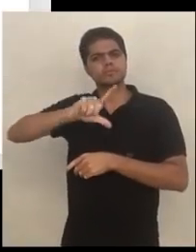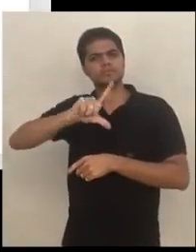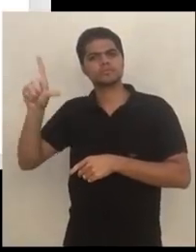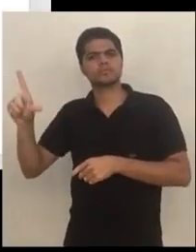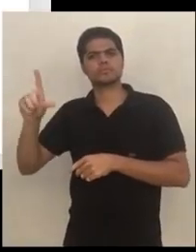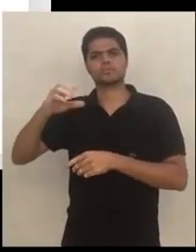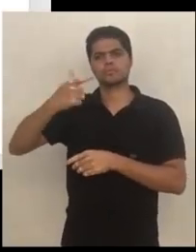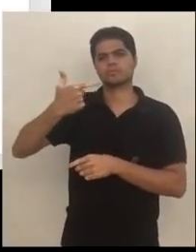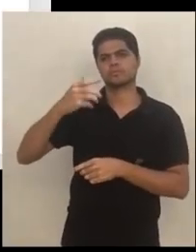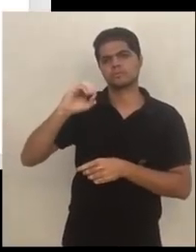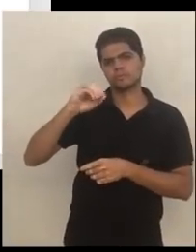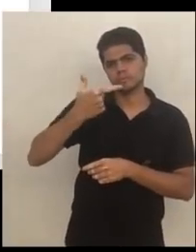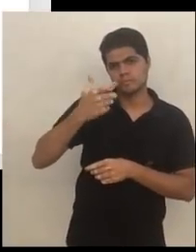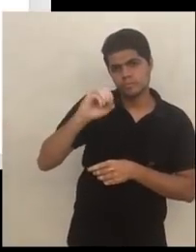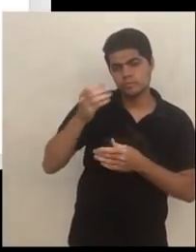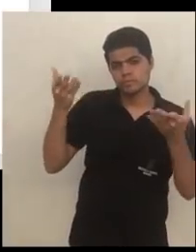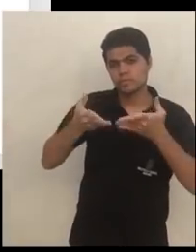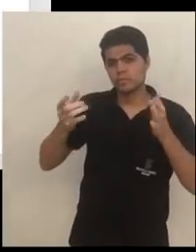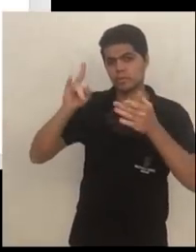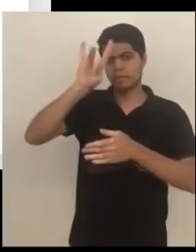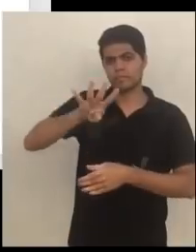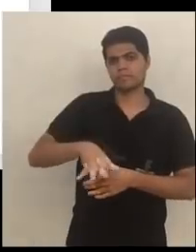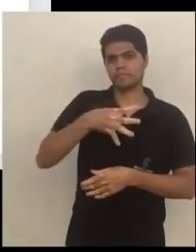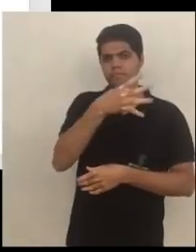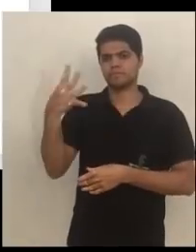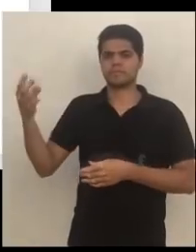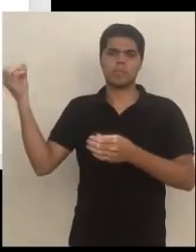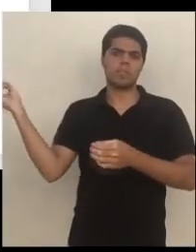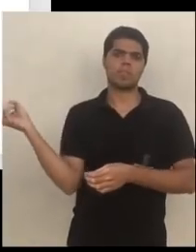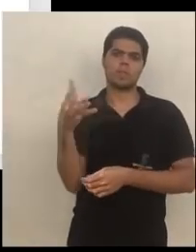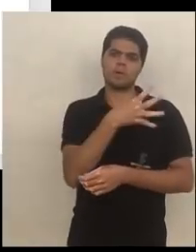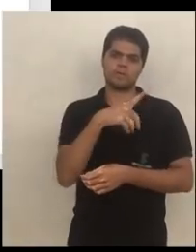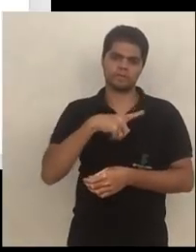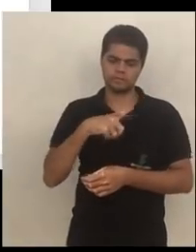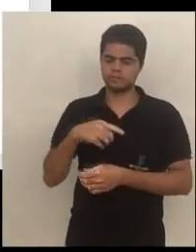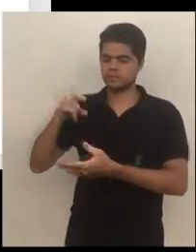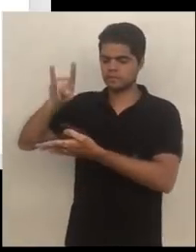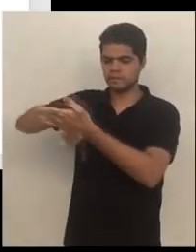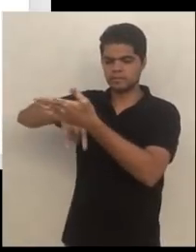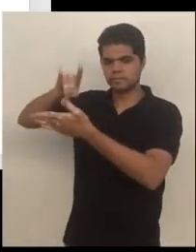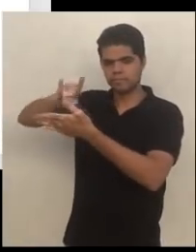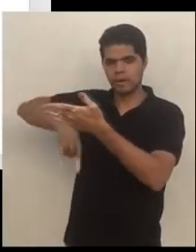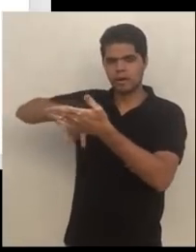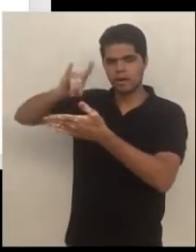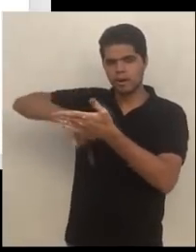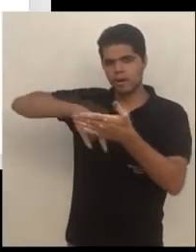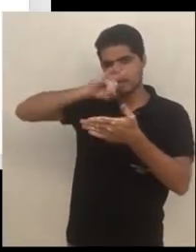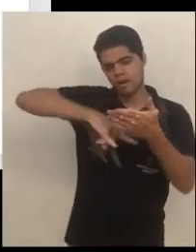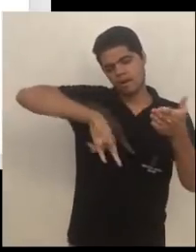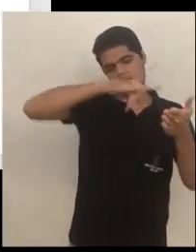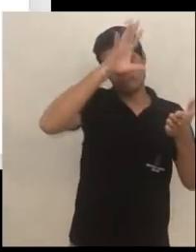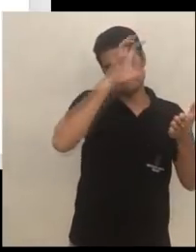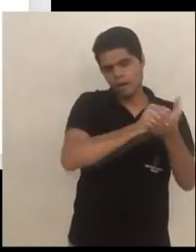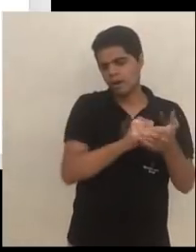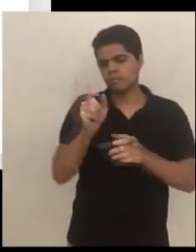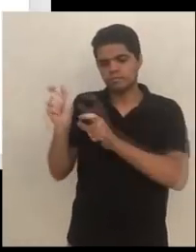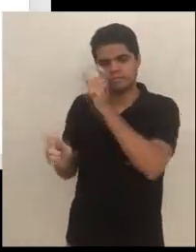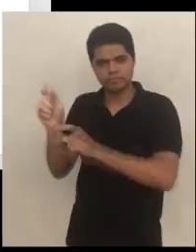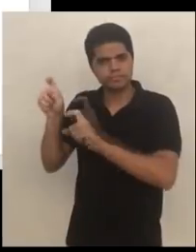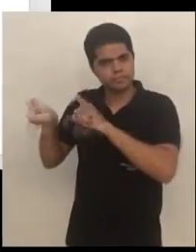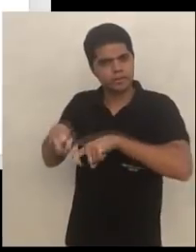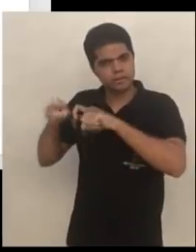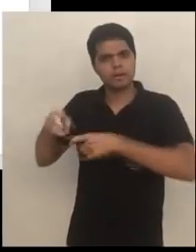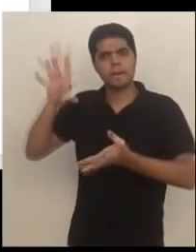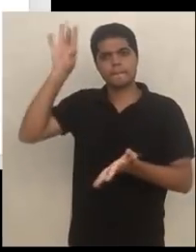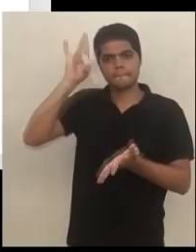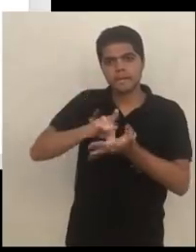dos agricultores que estão atualmente certificados aqui no Brasil. Deixei o link aqui também na descrição aqui, deixei aqui para vocês